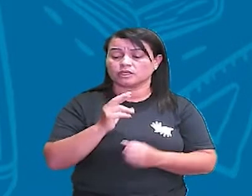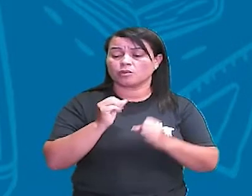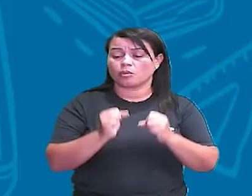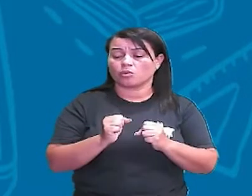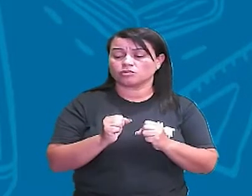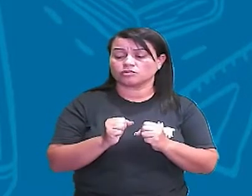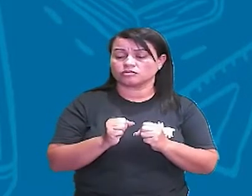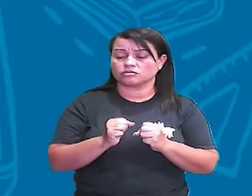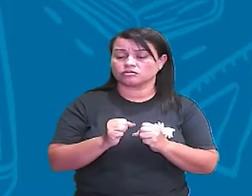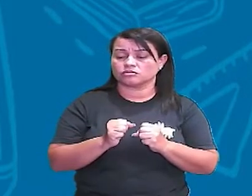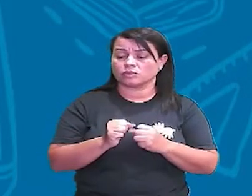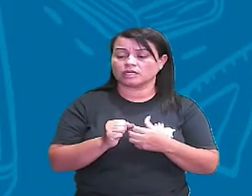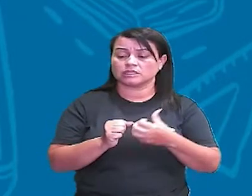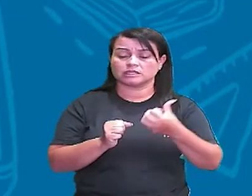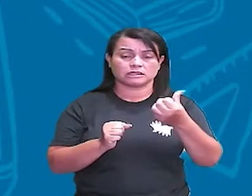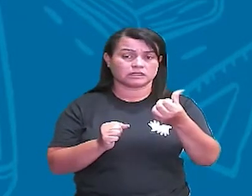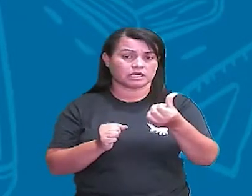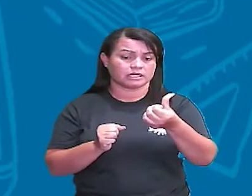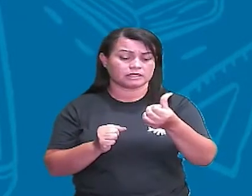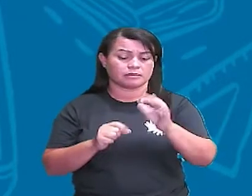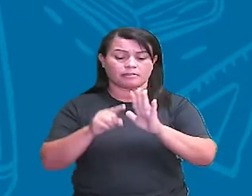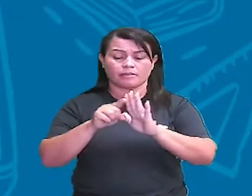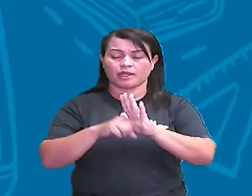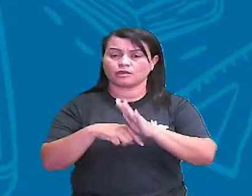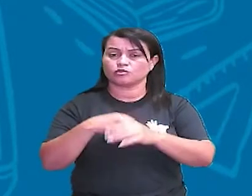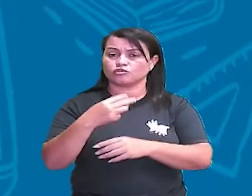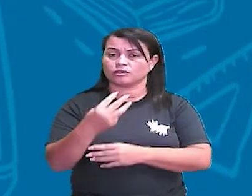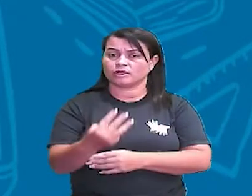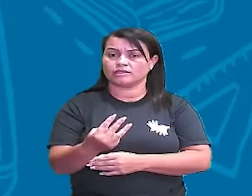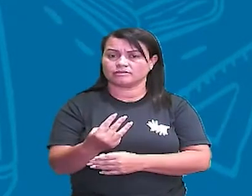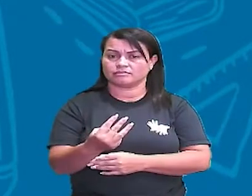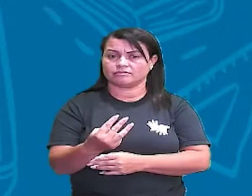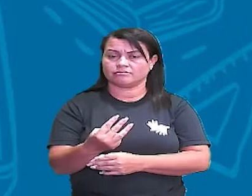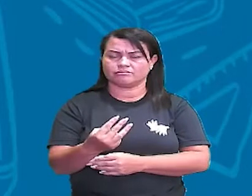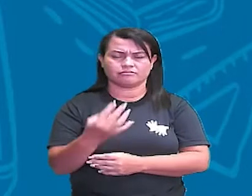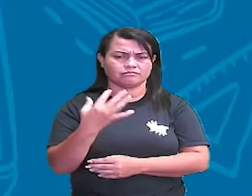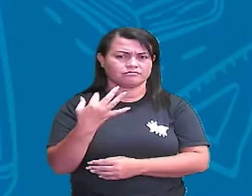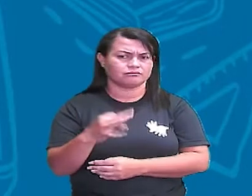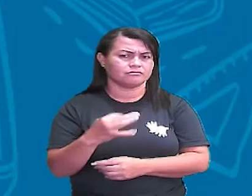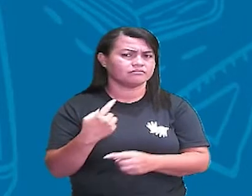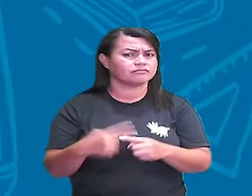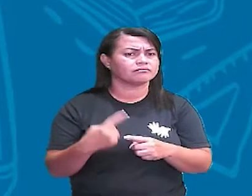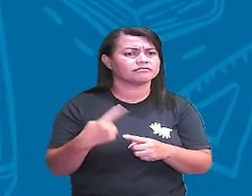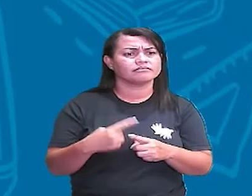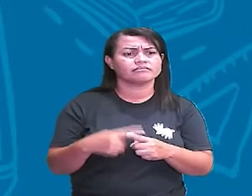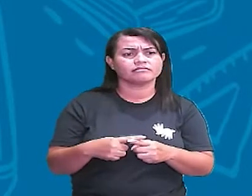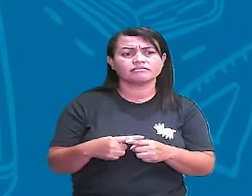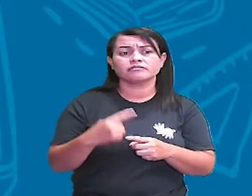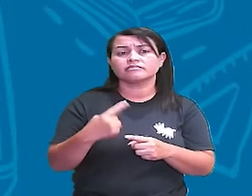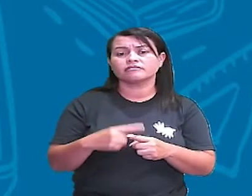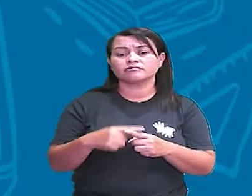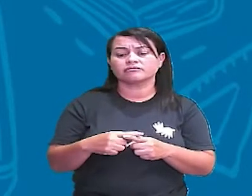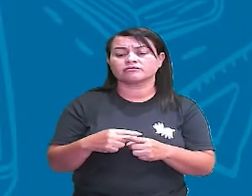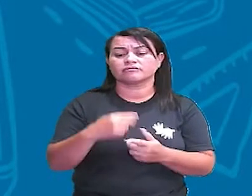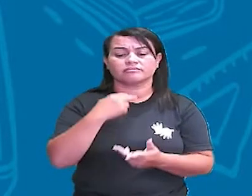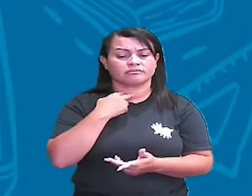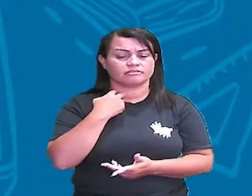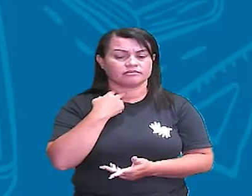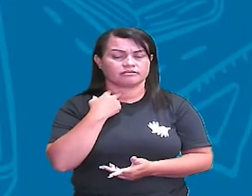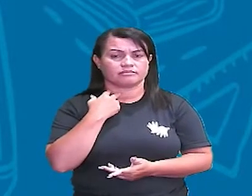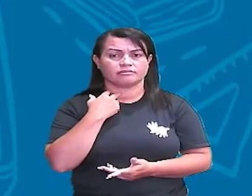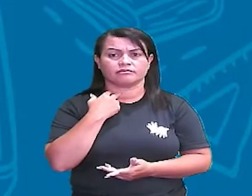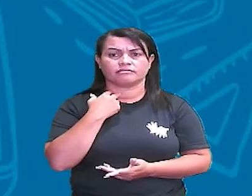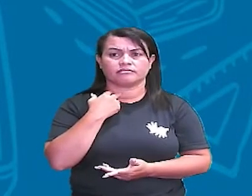posso fazer 6 menos 3. Não é isso? Por quê, professora? Porque eu não posso